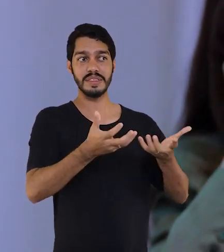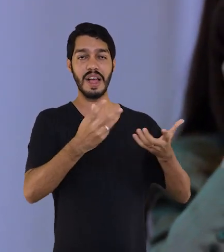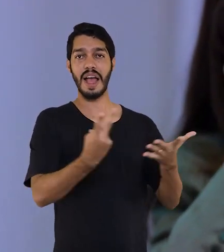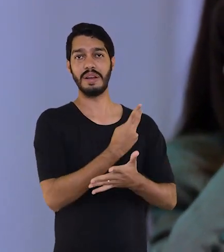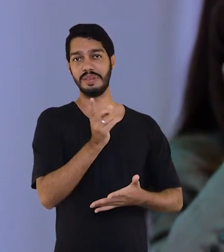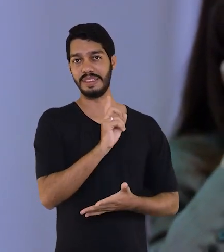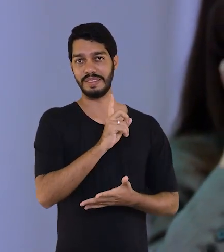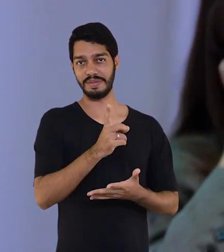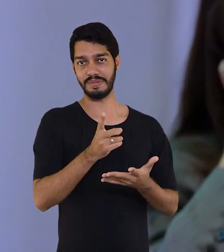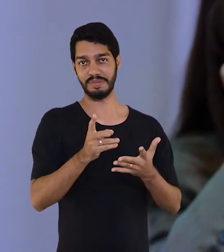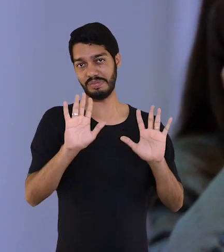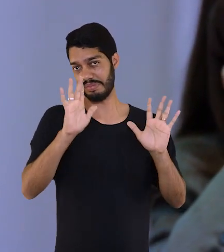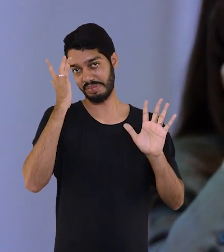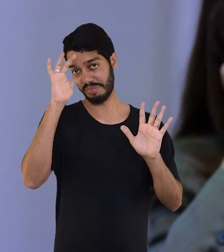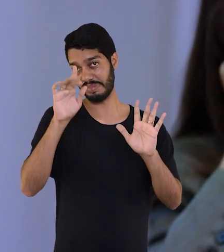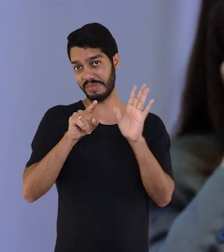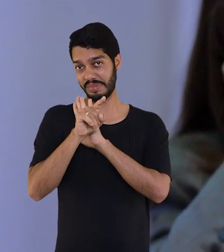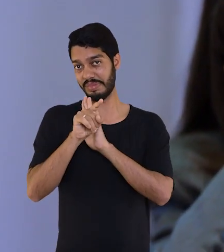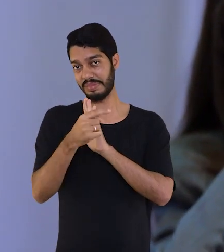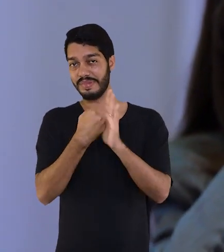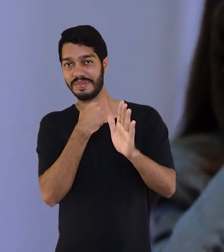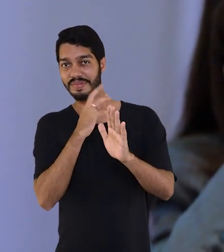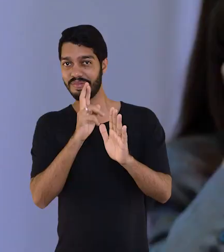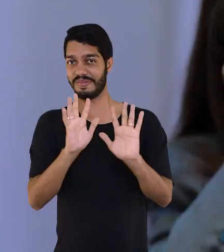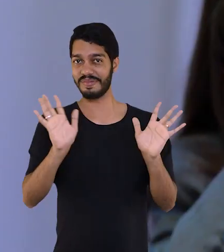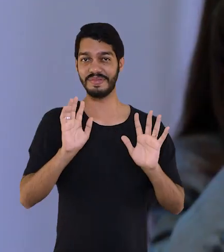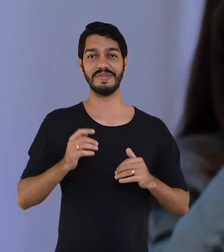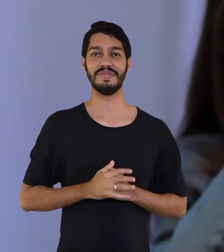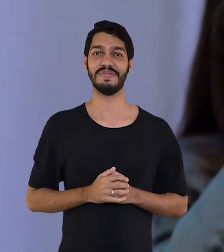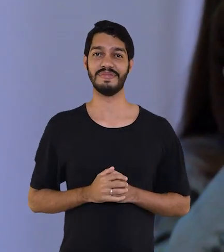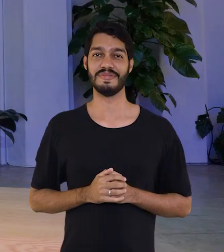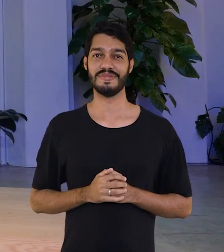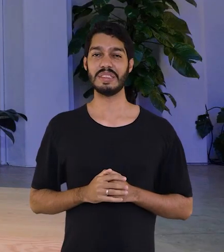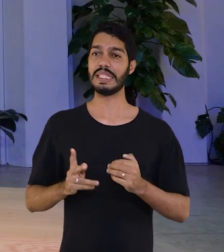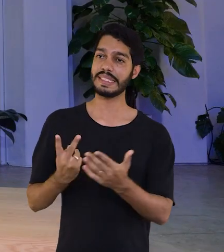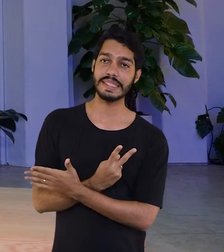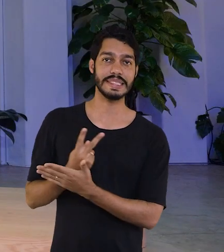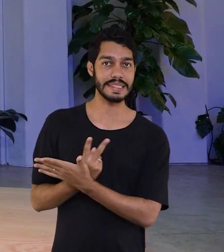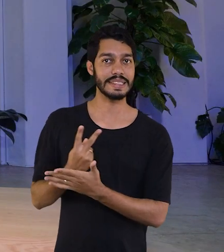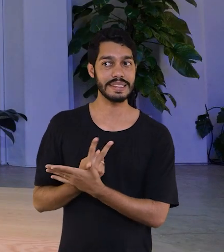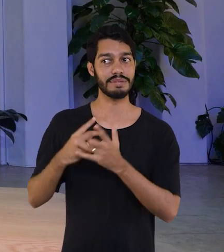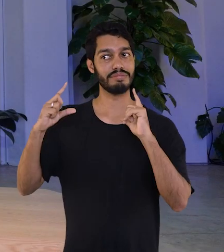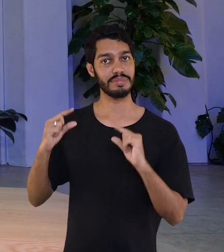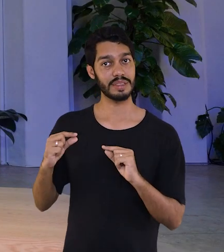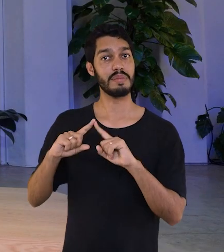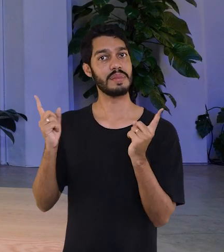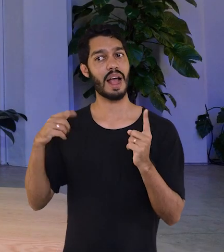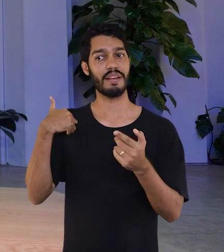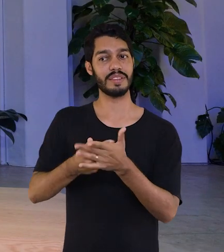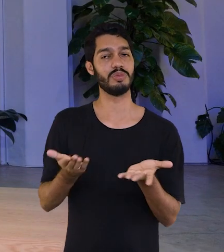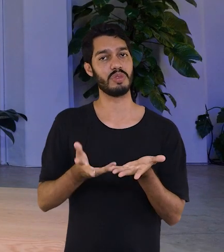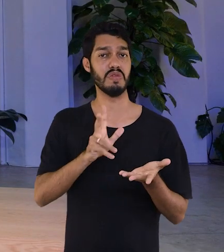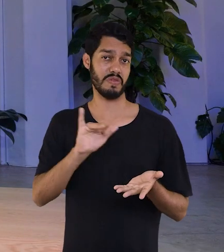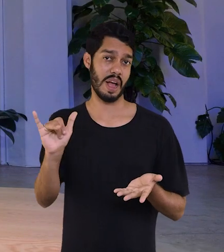esses muros que você coloca para o negócio não errar. Não sei se eu respondi a sua pergunta. Sim, tá bom. Estão errando cada vez menos,